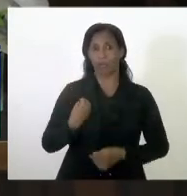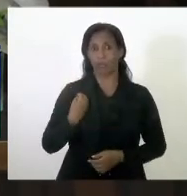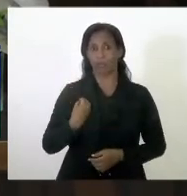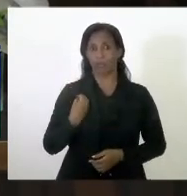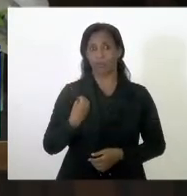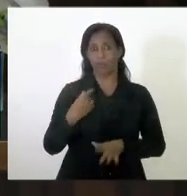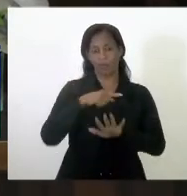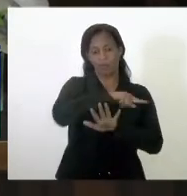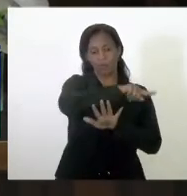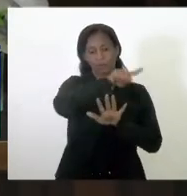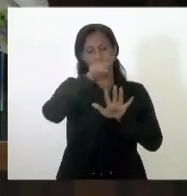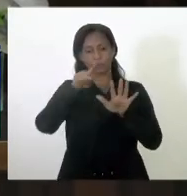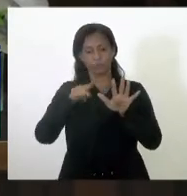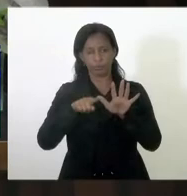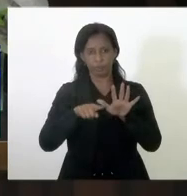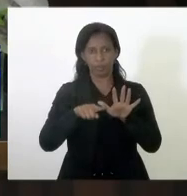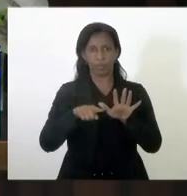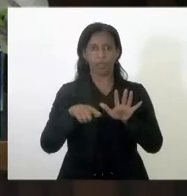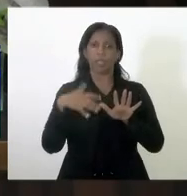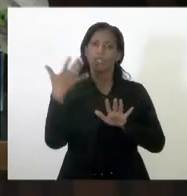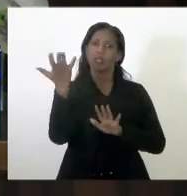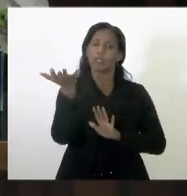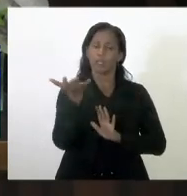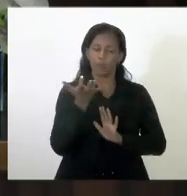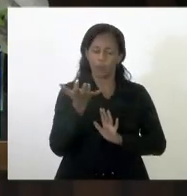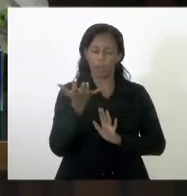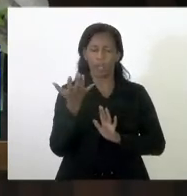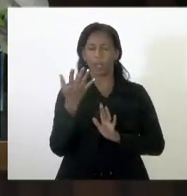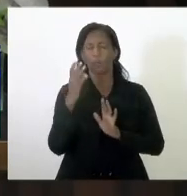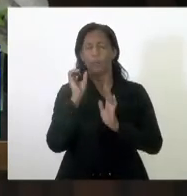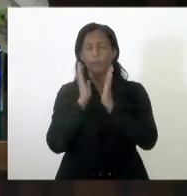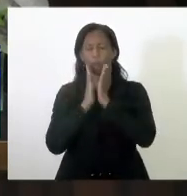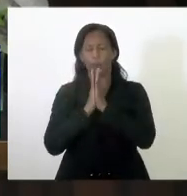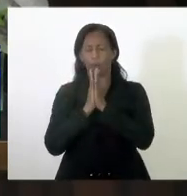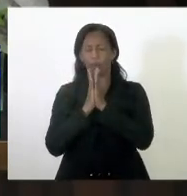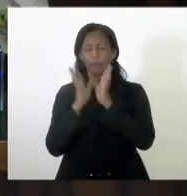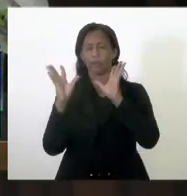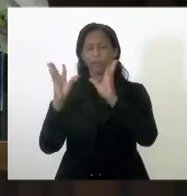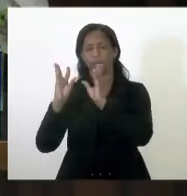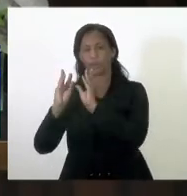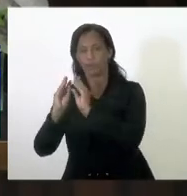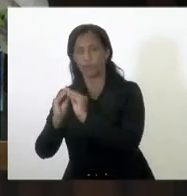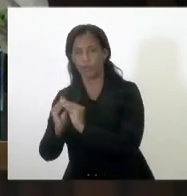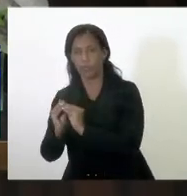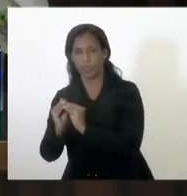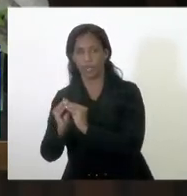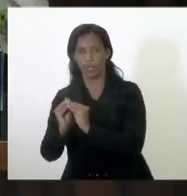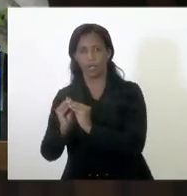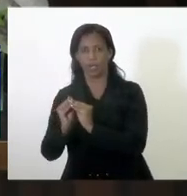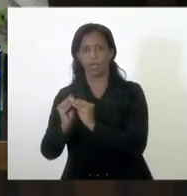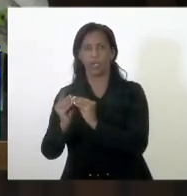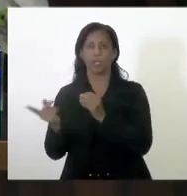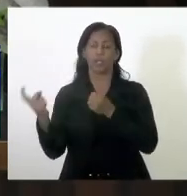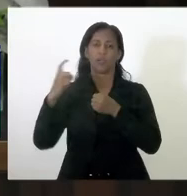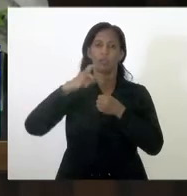quero encerrar os trabalhos, reabrir, pedir um minuto de silêncio e propor uma homenagem a ele, porque eu fui deputado com ele aqui em 99 e